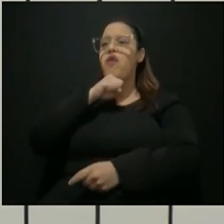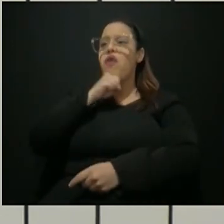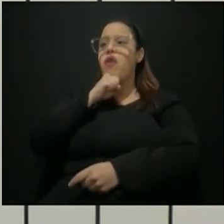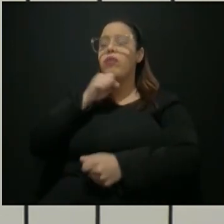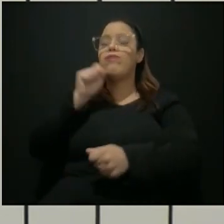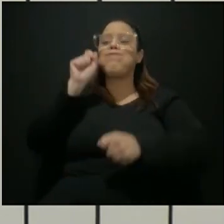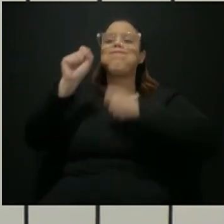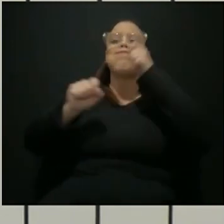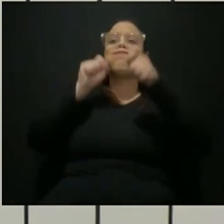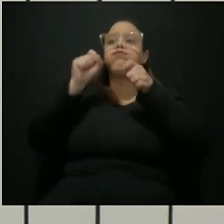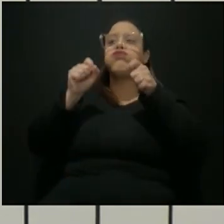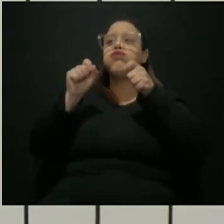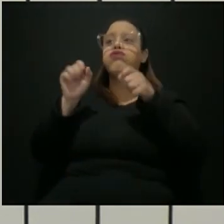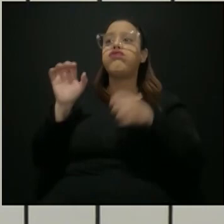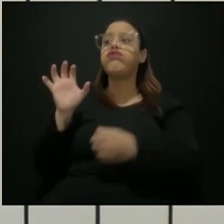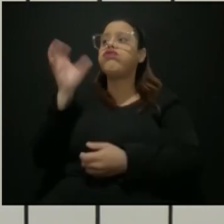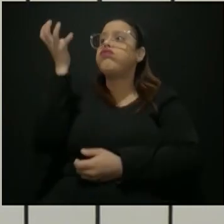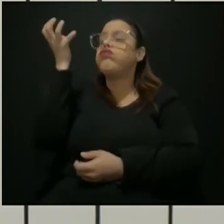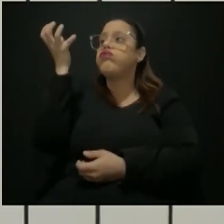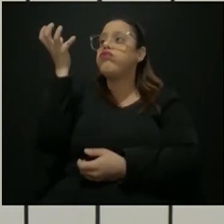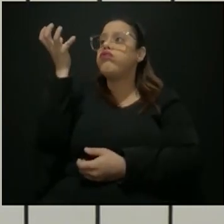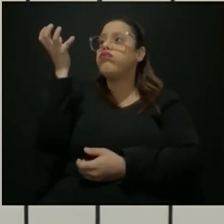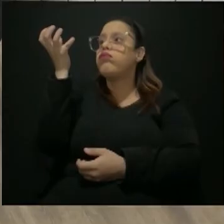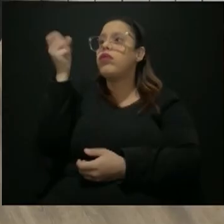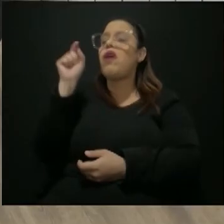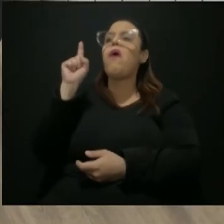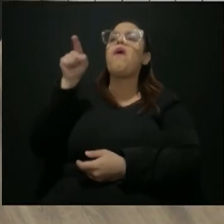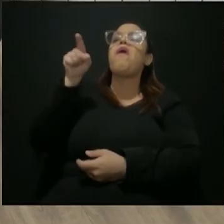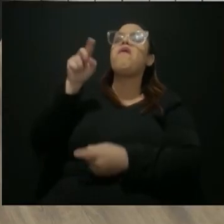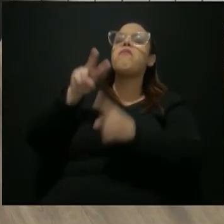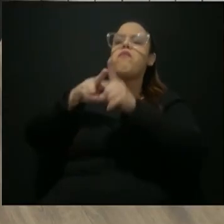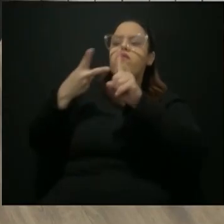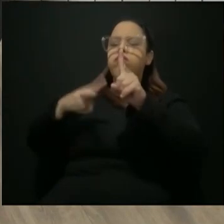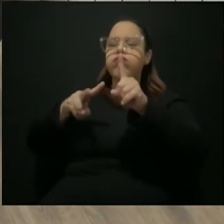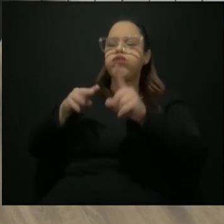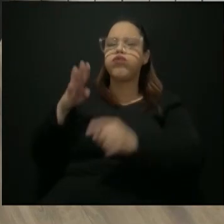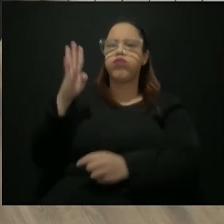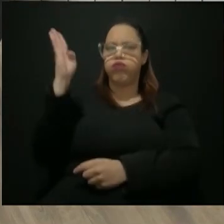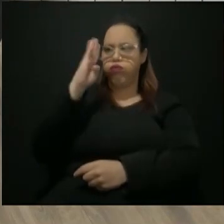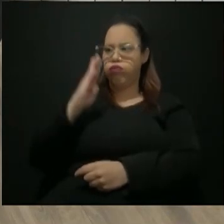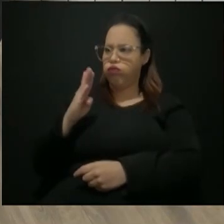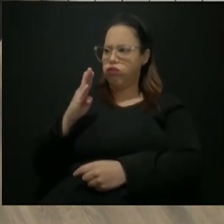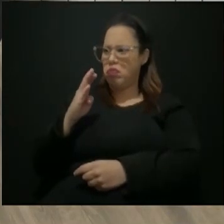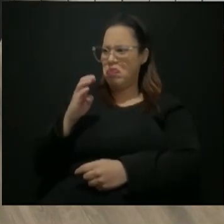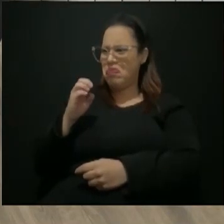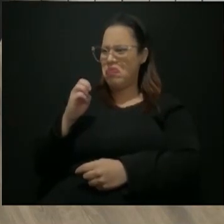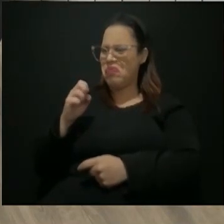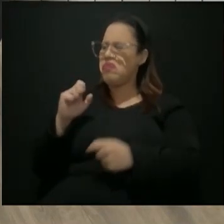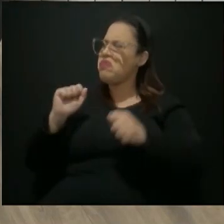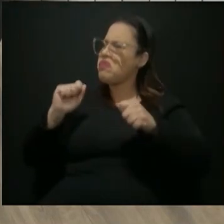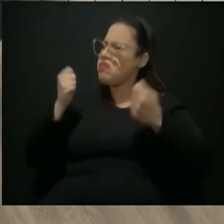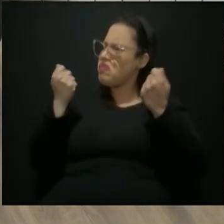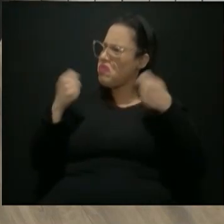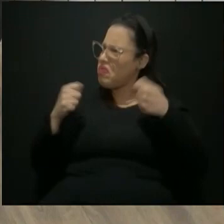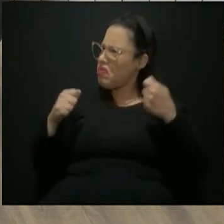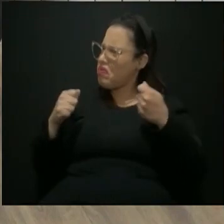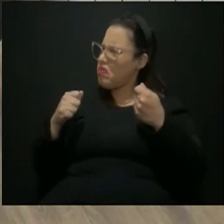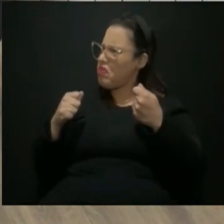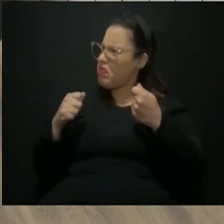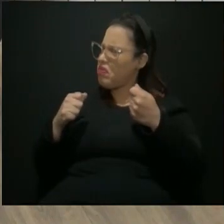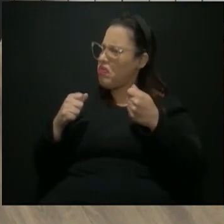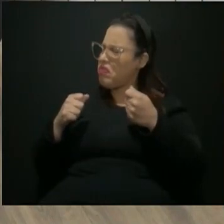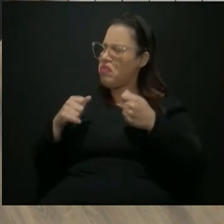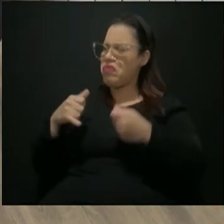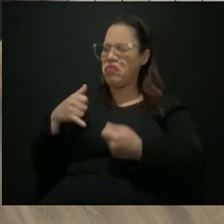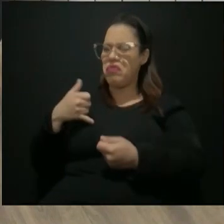provocar? E, no seu ponto de vista também, o Brasil ele está preparado para esse envelhecimento que o